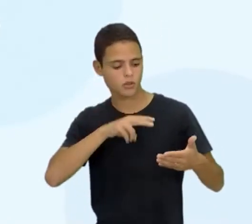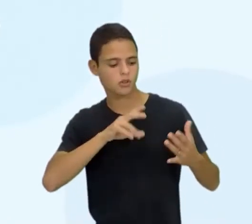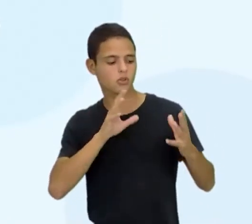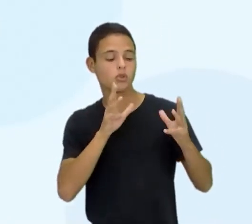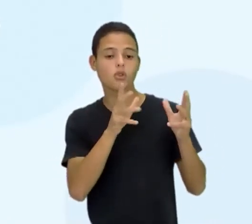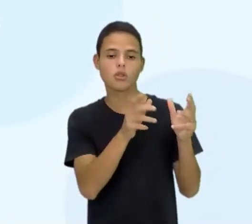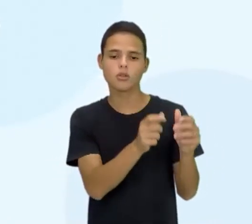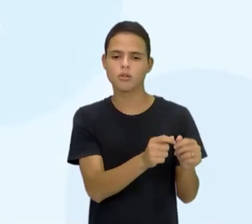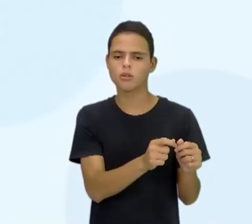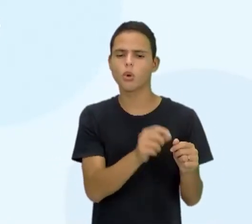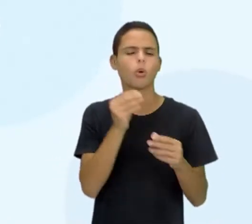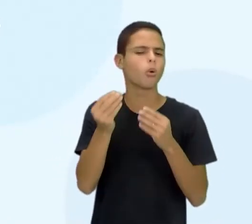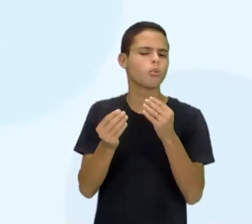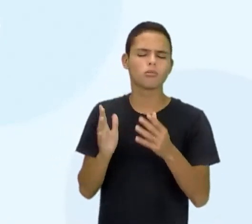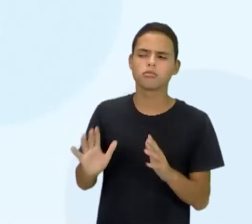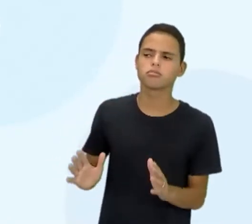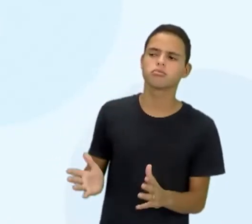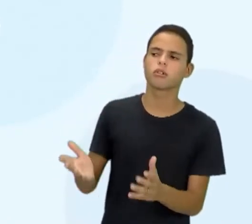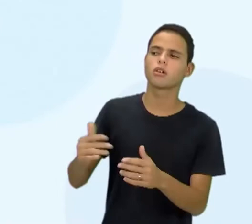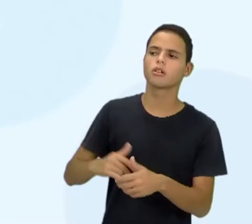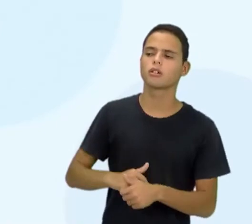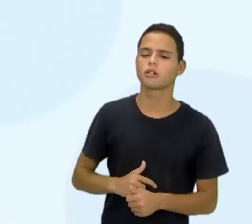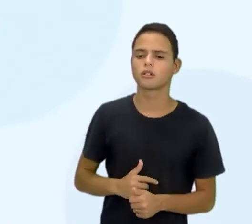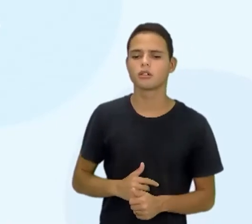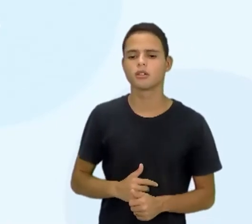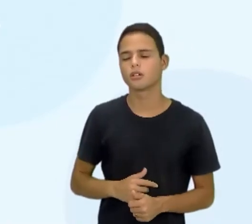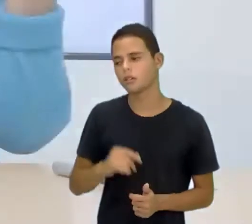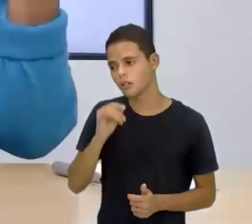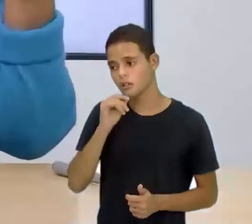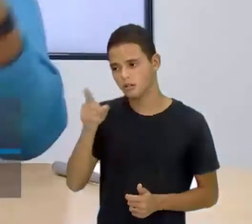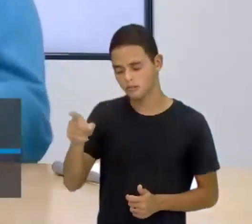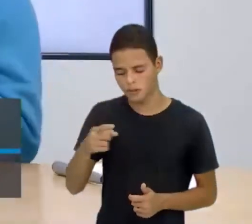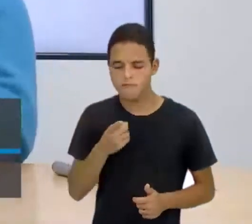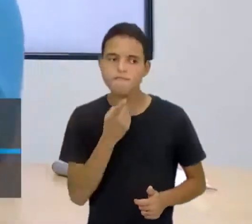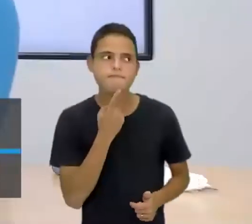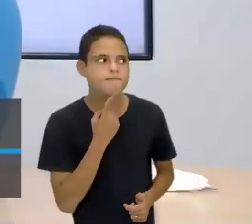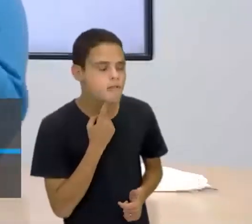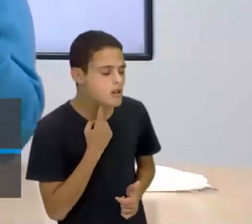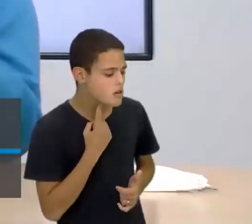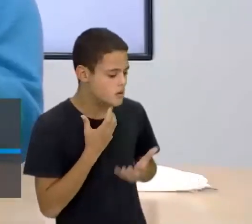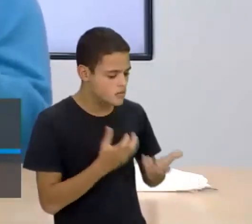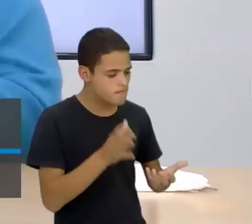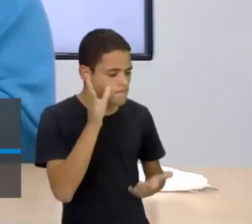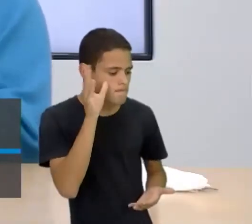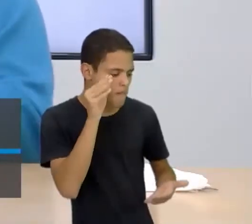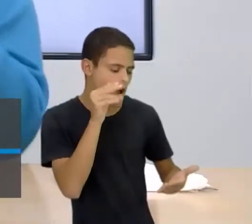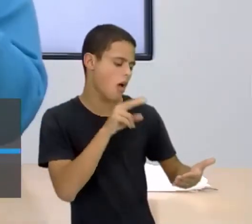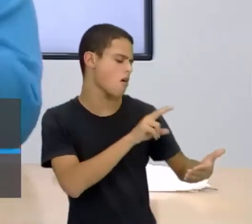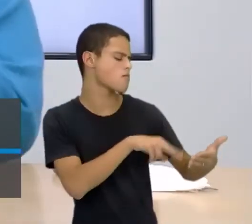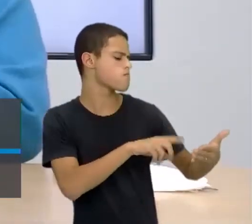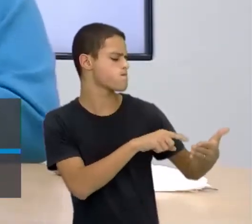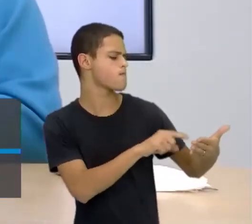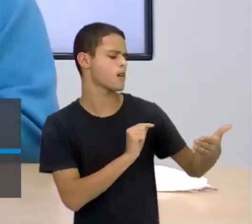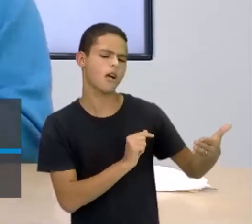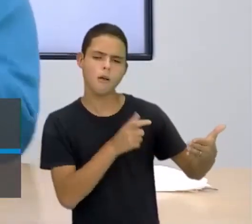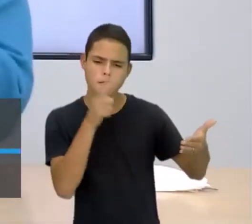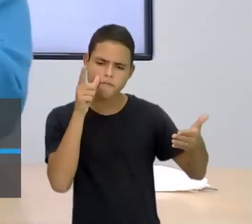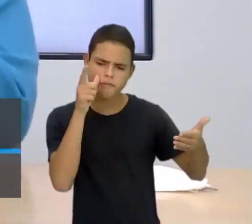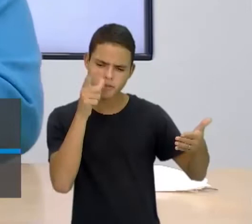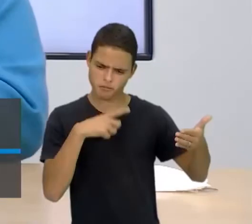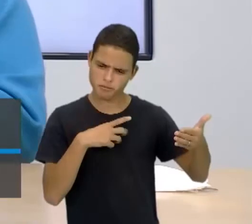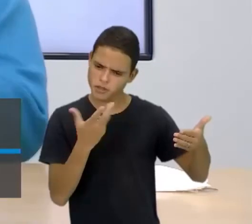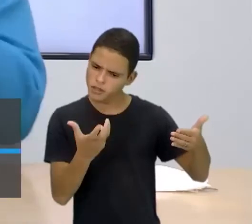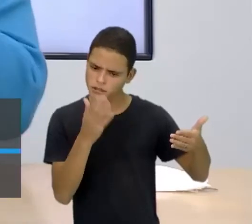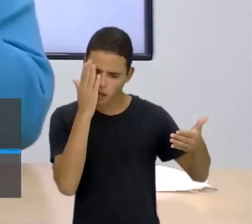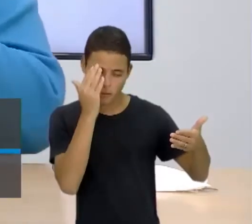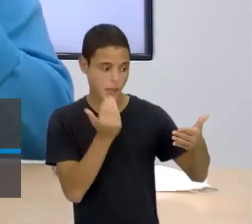completo. O que é instigar, professora? Instigar a fazer com que o outro tenha vontade, curiosidade, fala, nossa, isso é interessante, eu quero